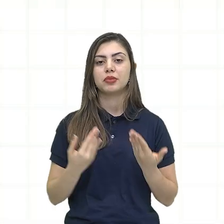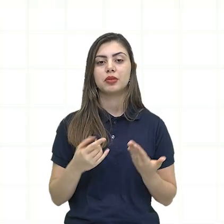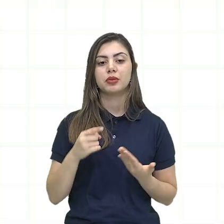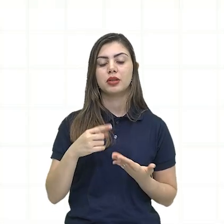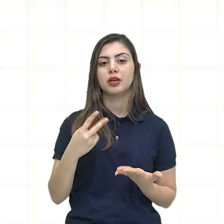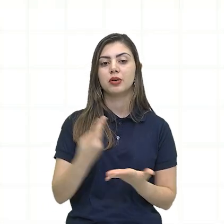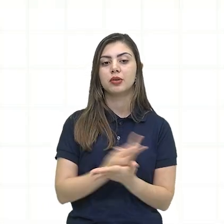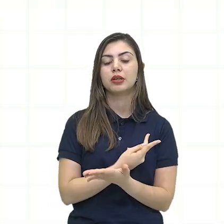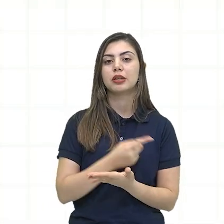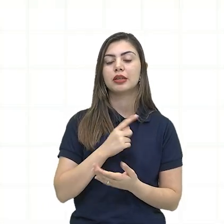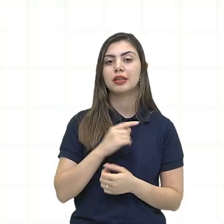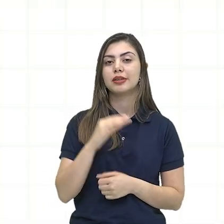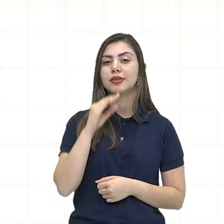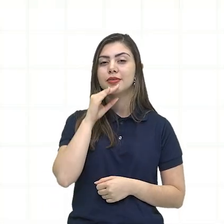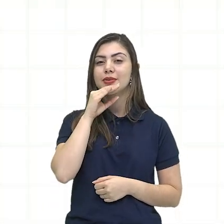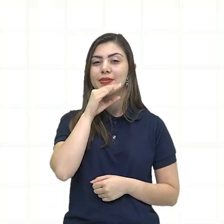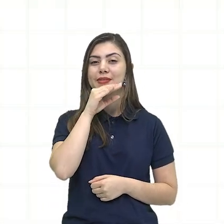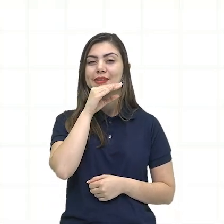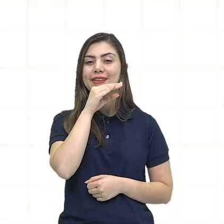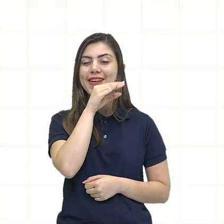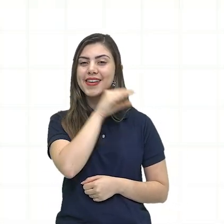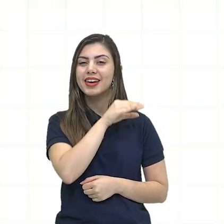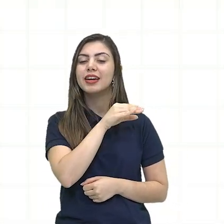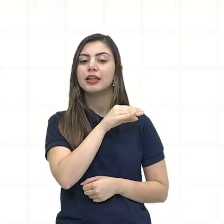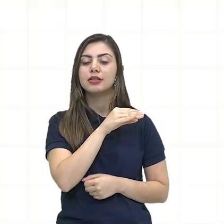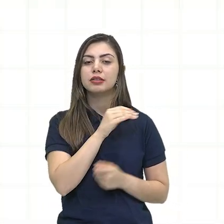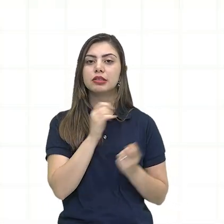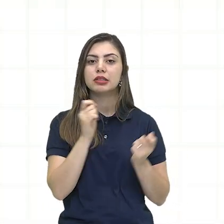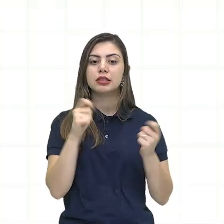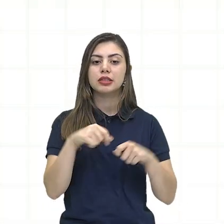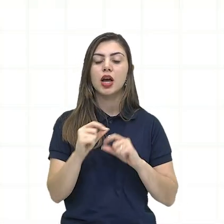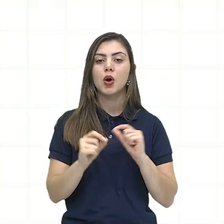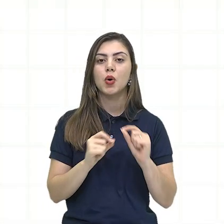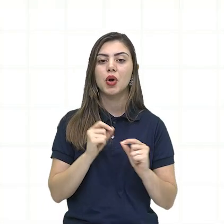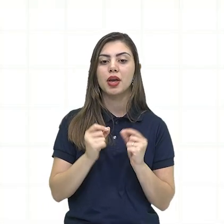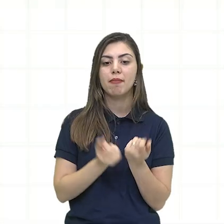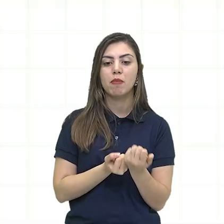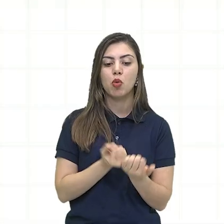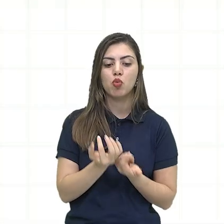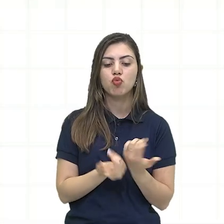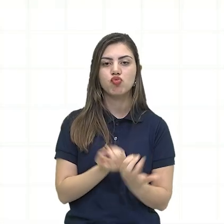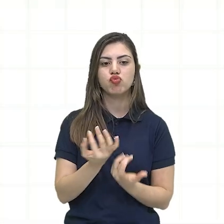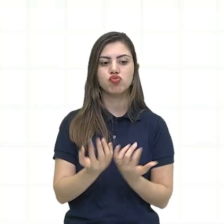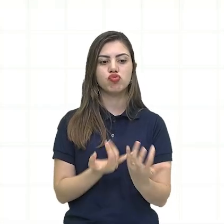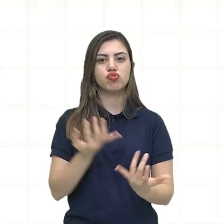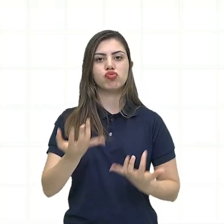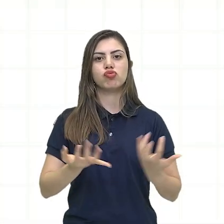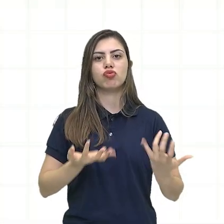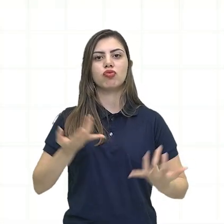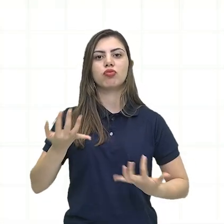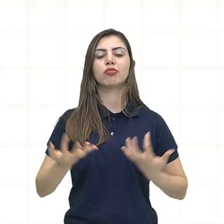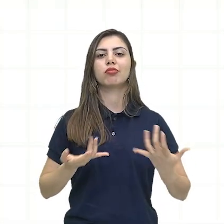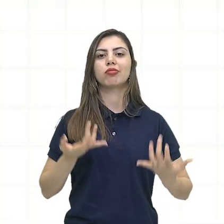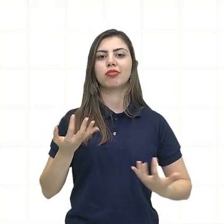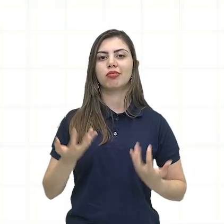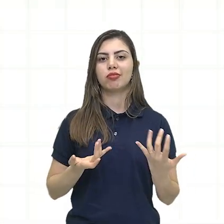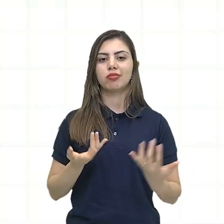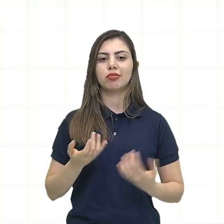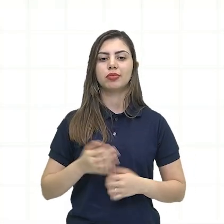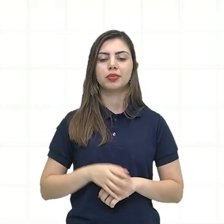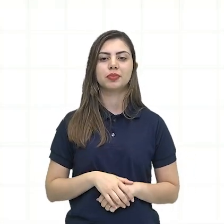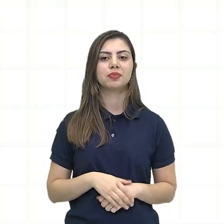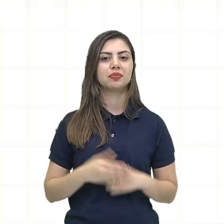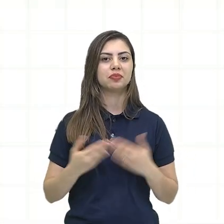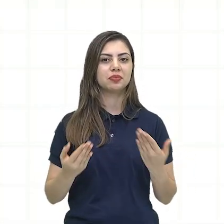que fornece calor inicial necessário, né, o suficiente para deflagrar o processo.